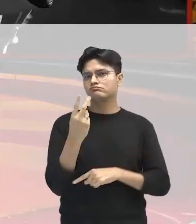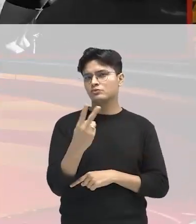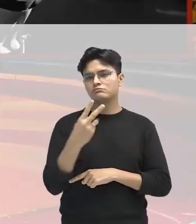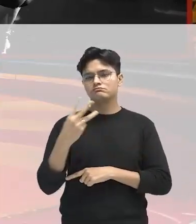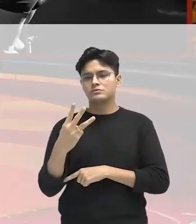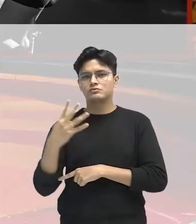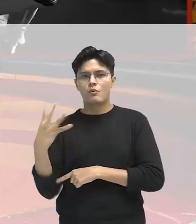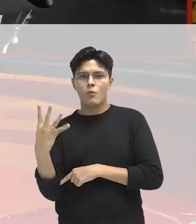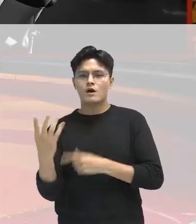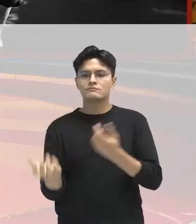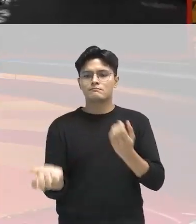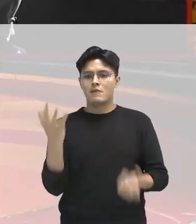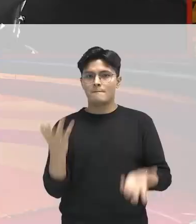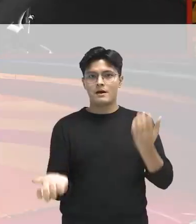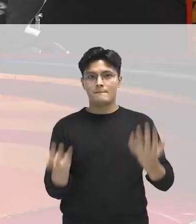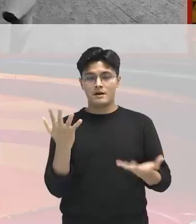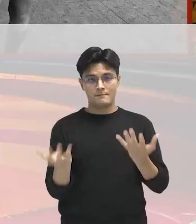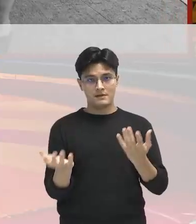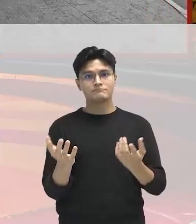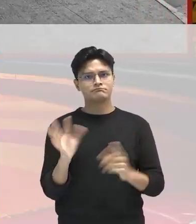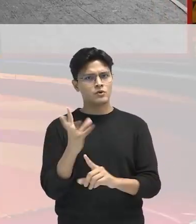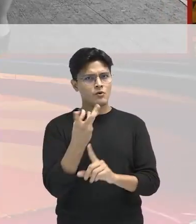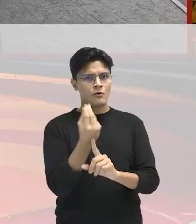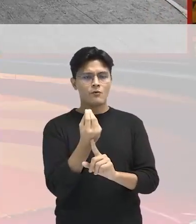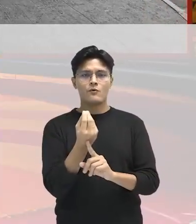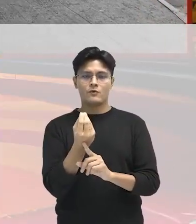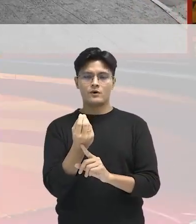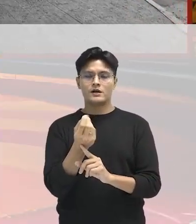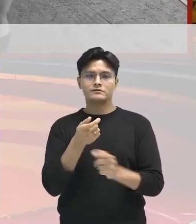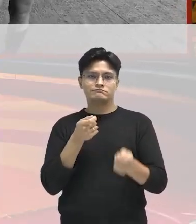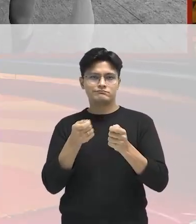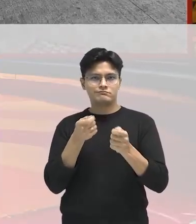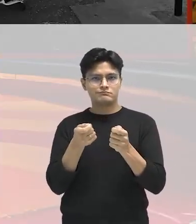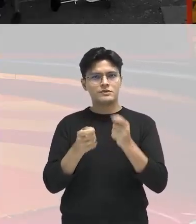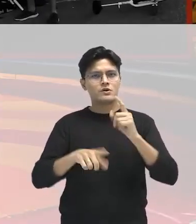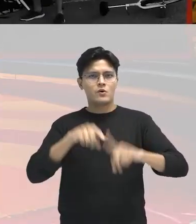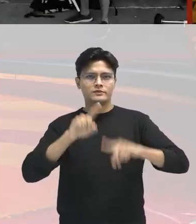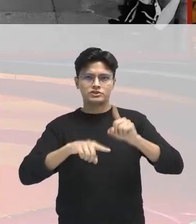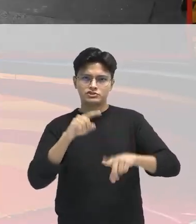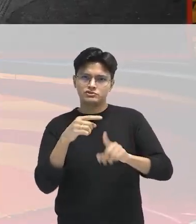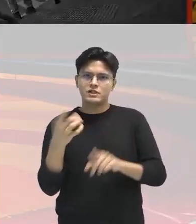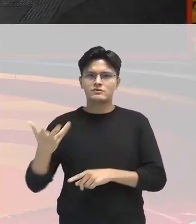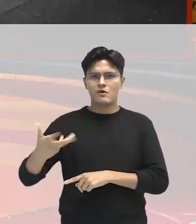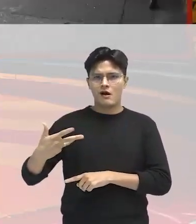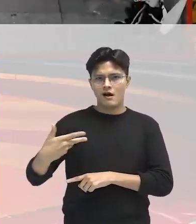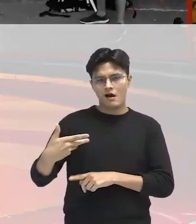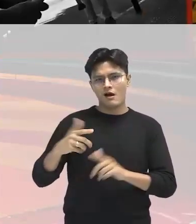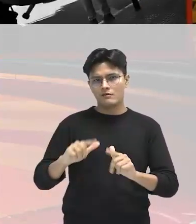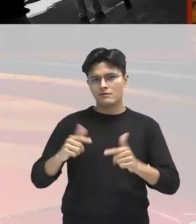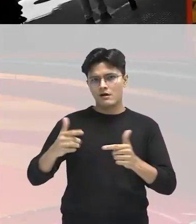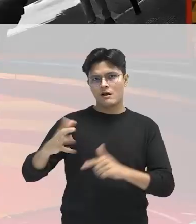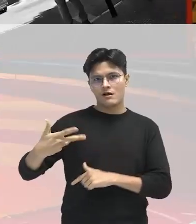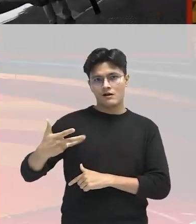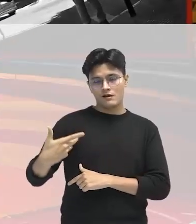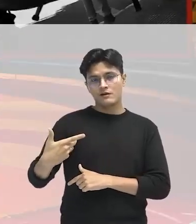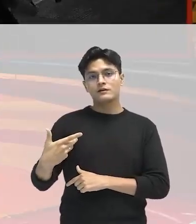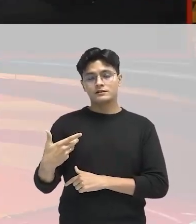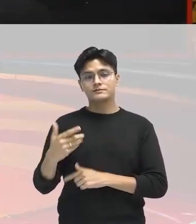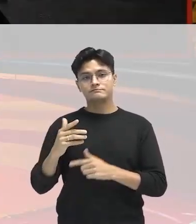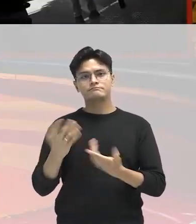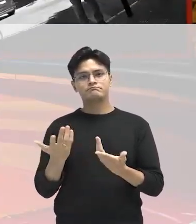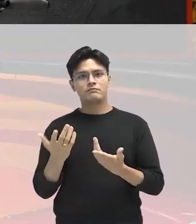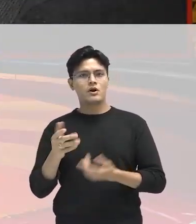a 4, né? E essa arte de manipular objetos com agilidade e precisão são realizados aí